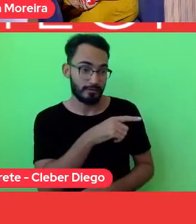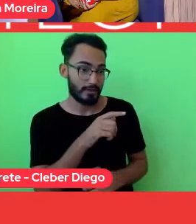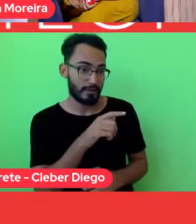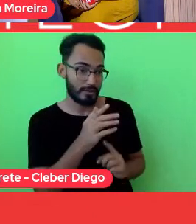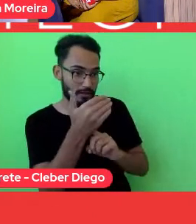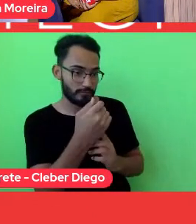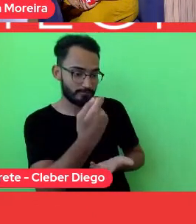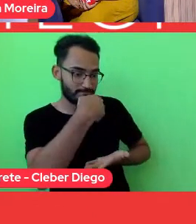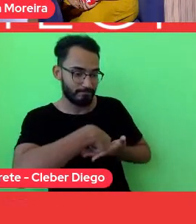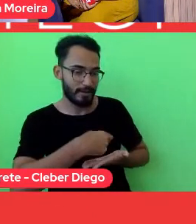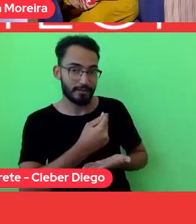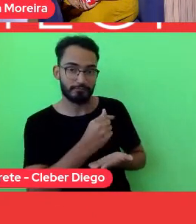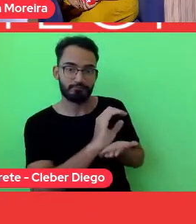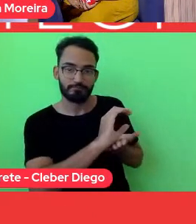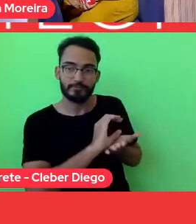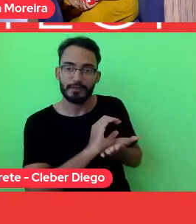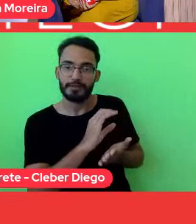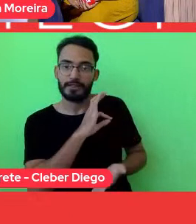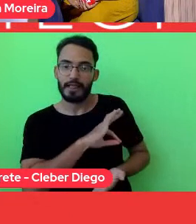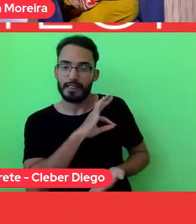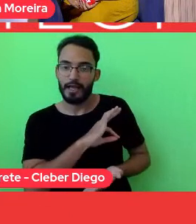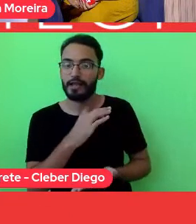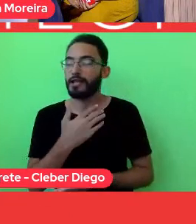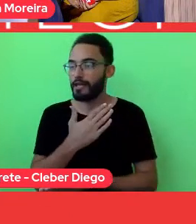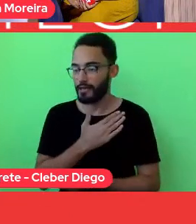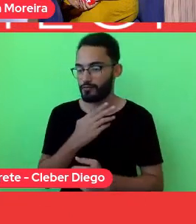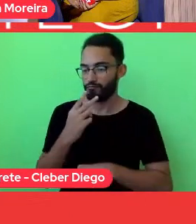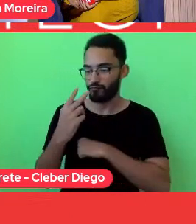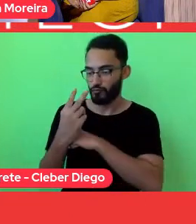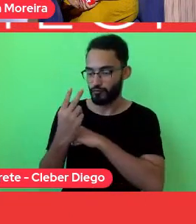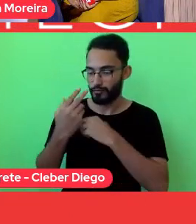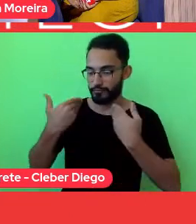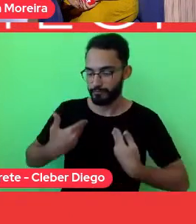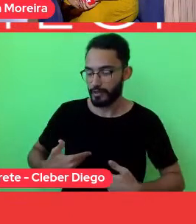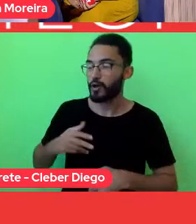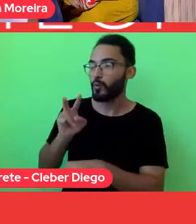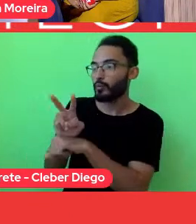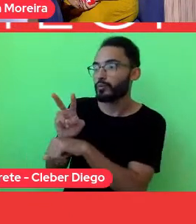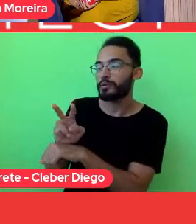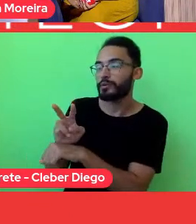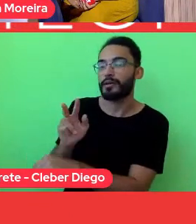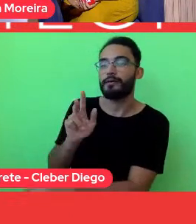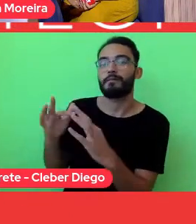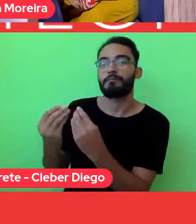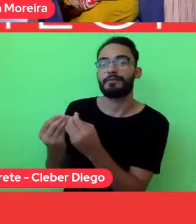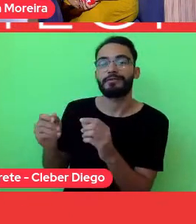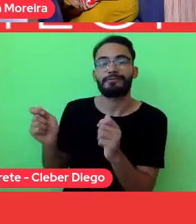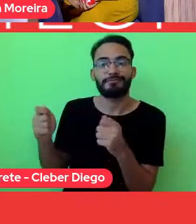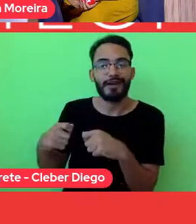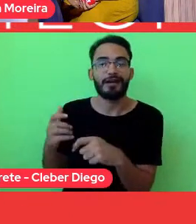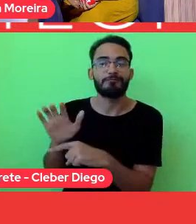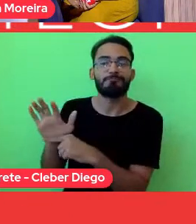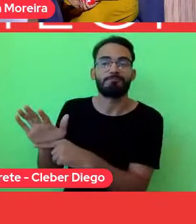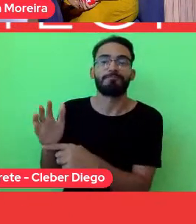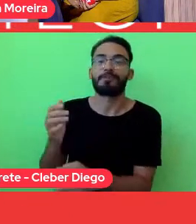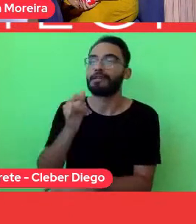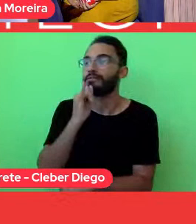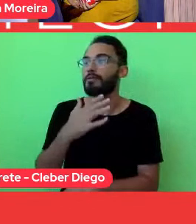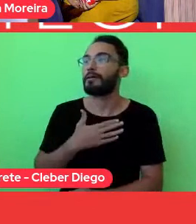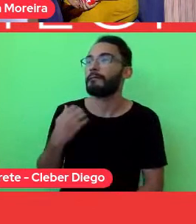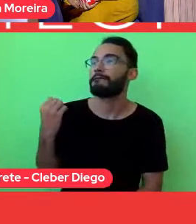de cuidar de mim, cuidar deles. Além de cuidar de mim e fazer o que eu quero, né? De